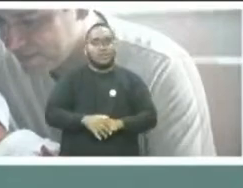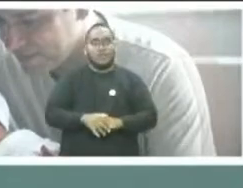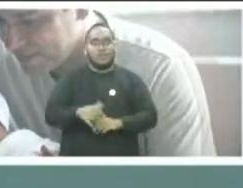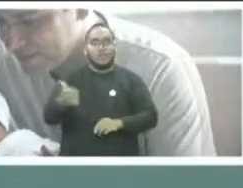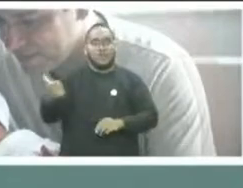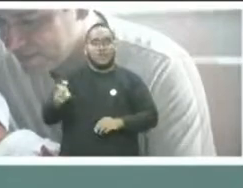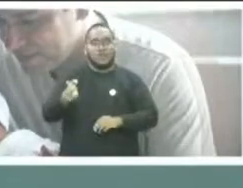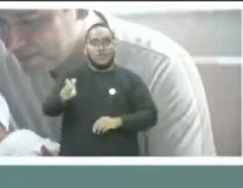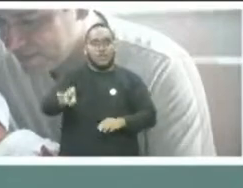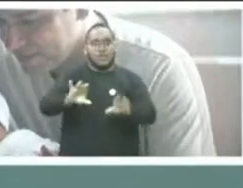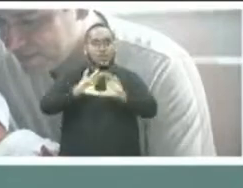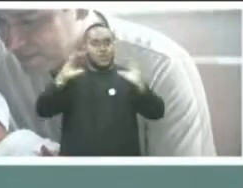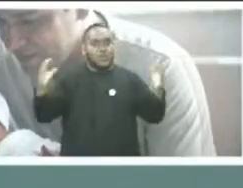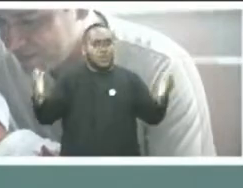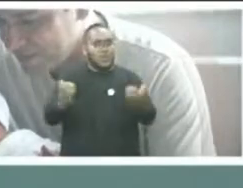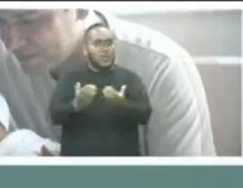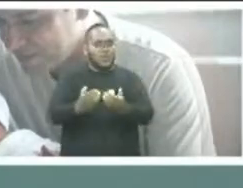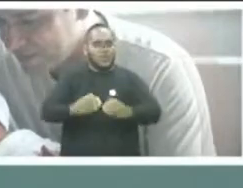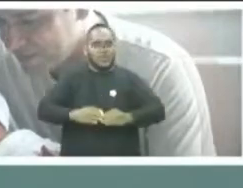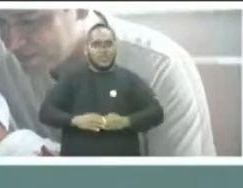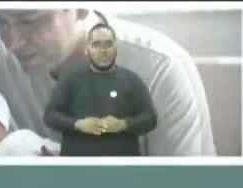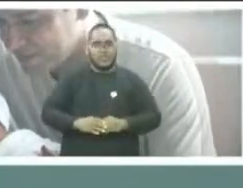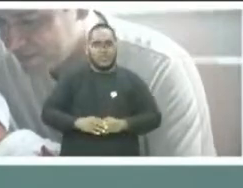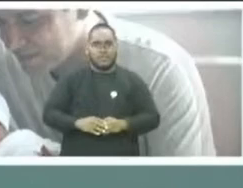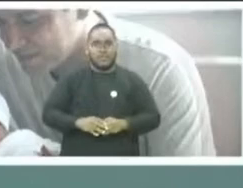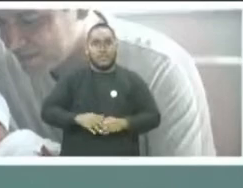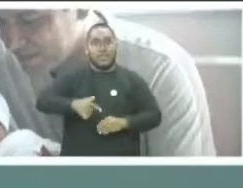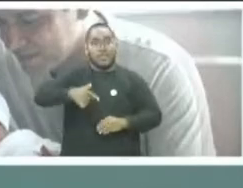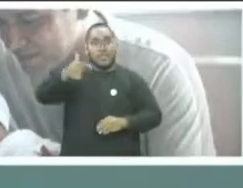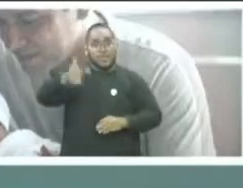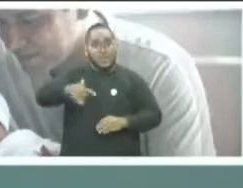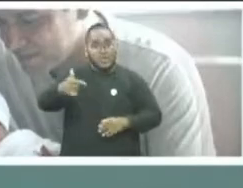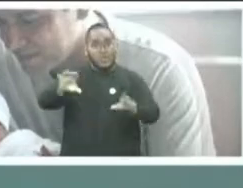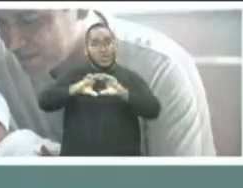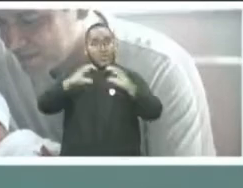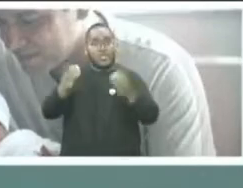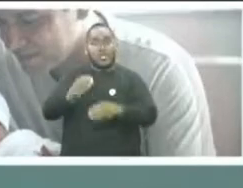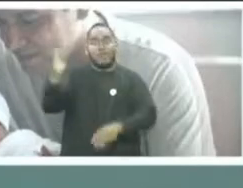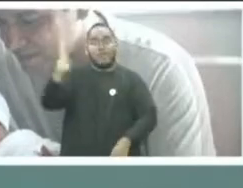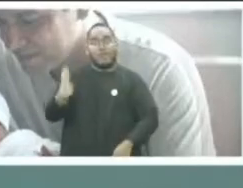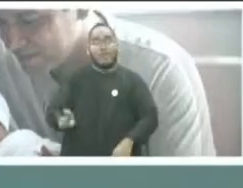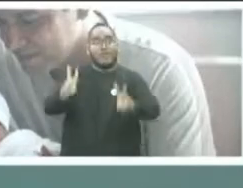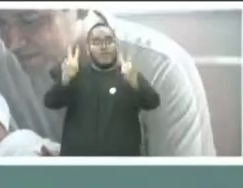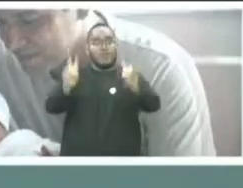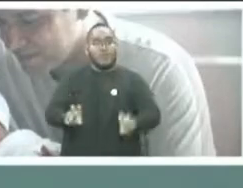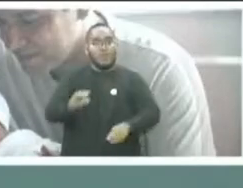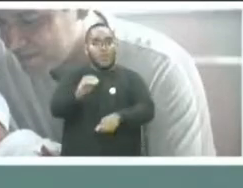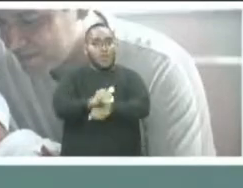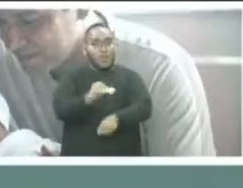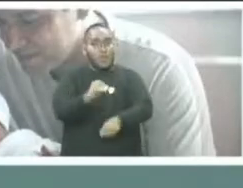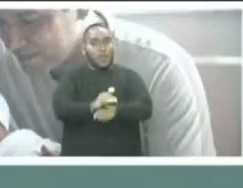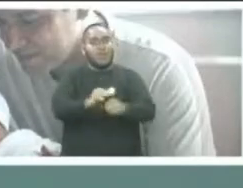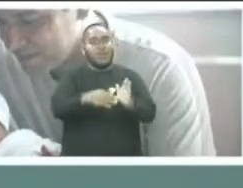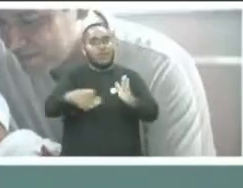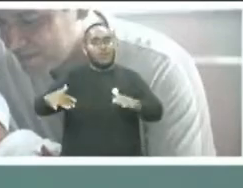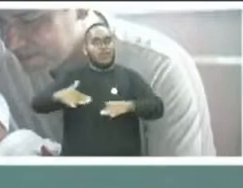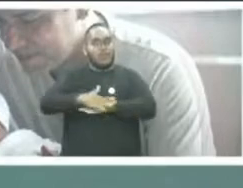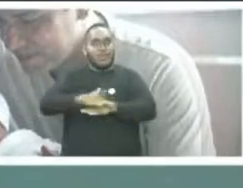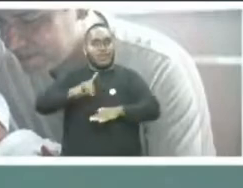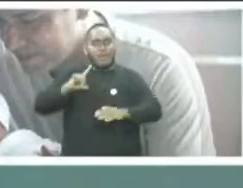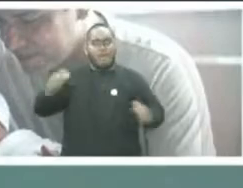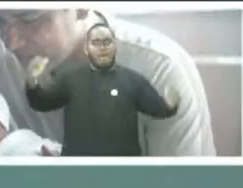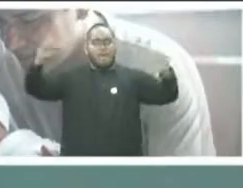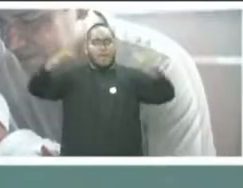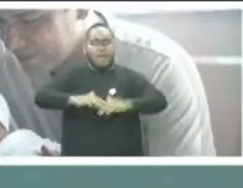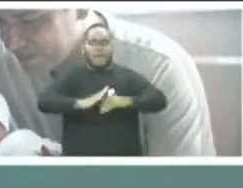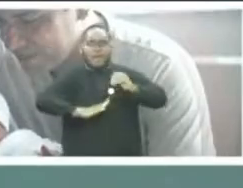Kangaroo Mother Care e o 2º Congresso Brasileiro sobre o Cuidado Canguru, que reunirá especialistas,